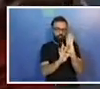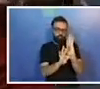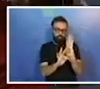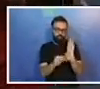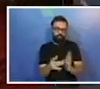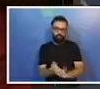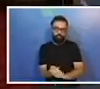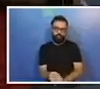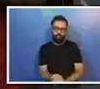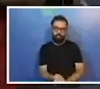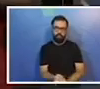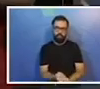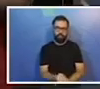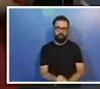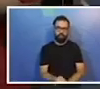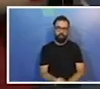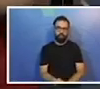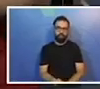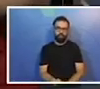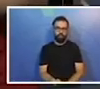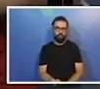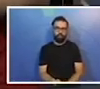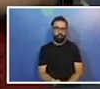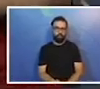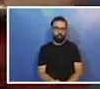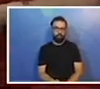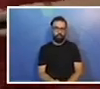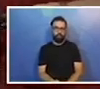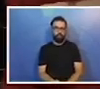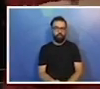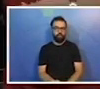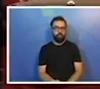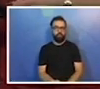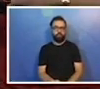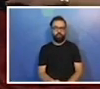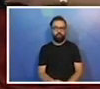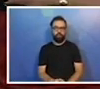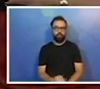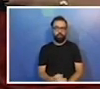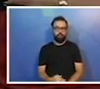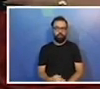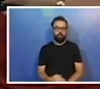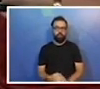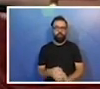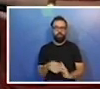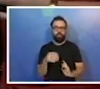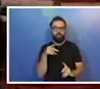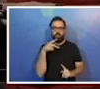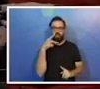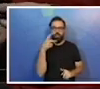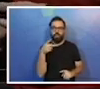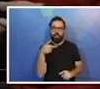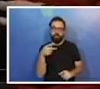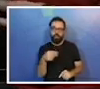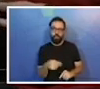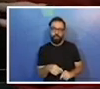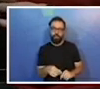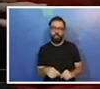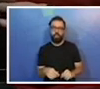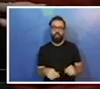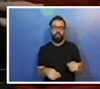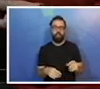vocês entenderam a imagem, está correto dizer que a destruição do